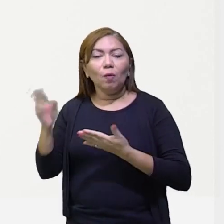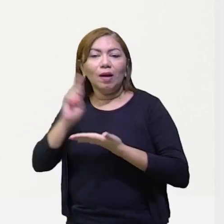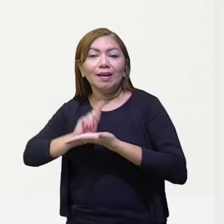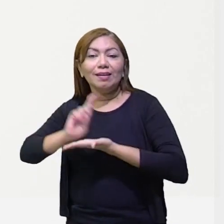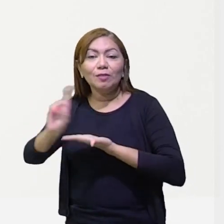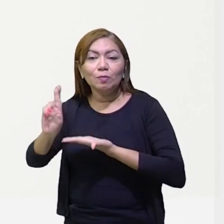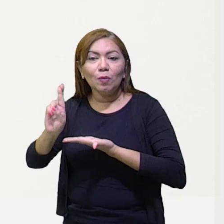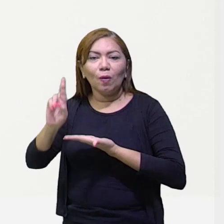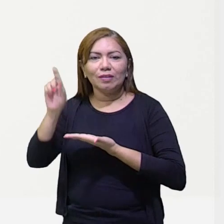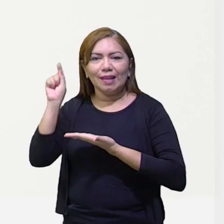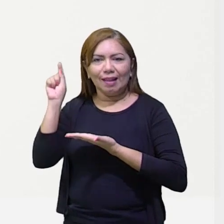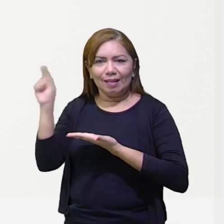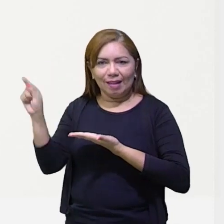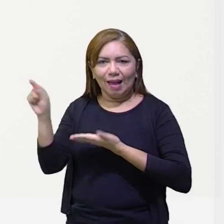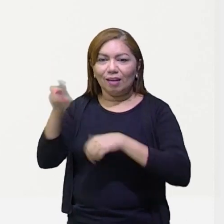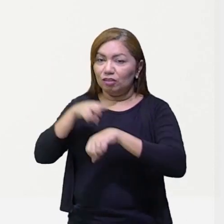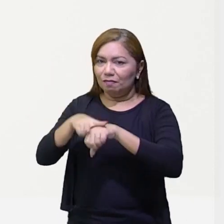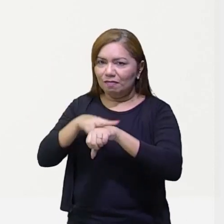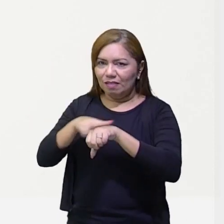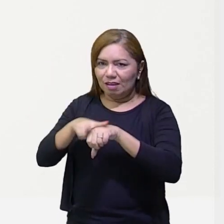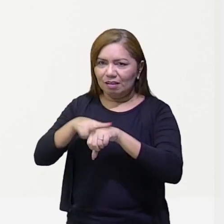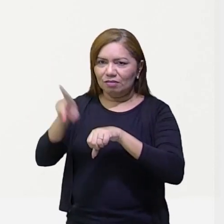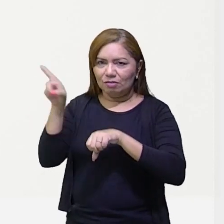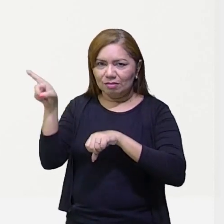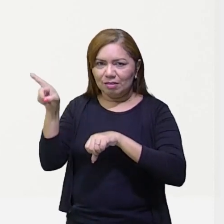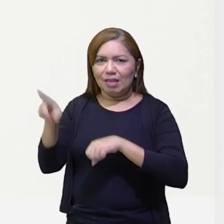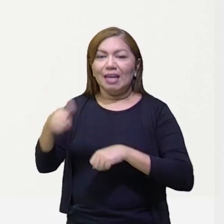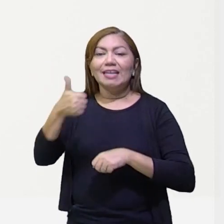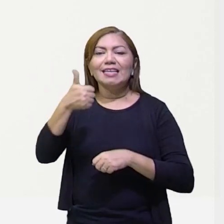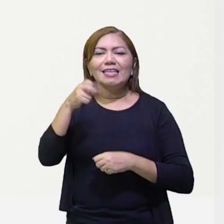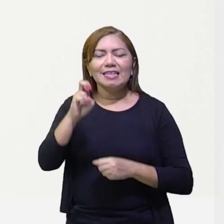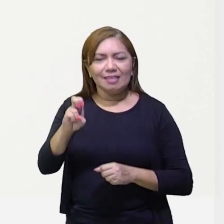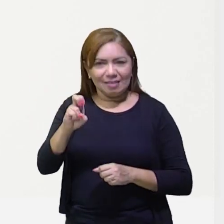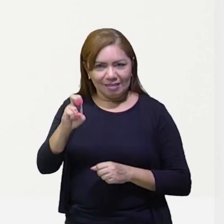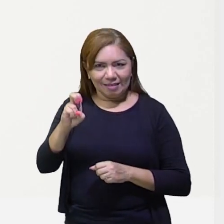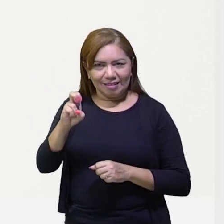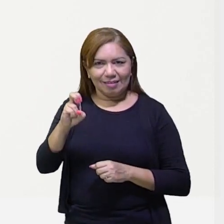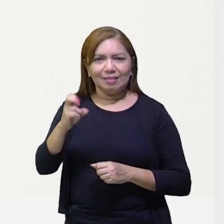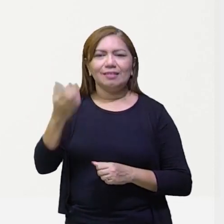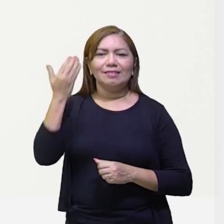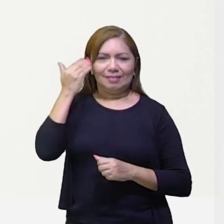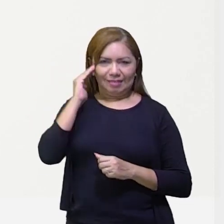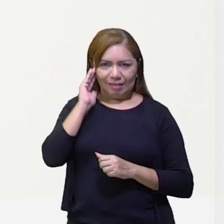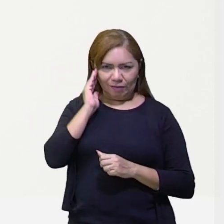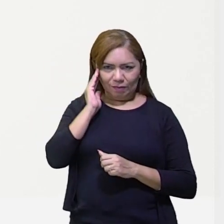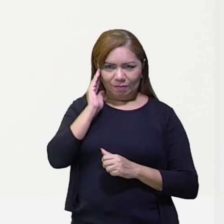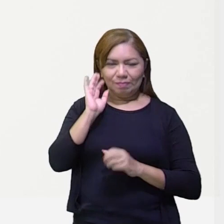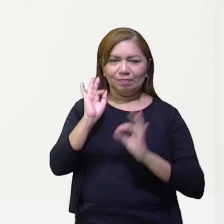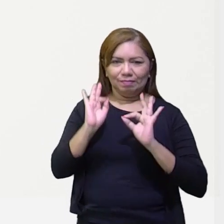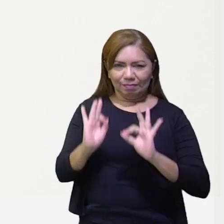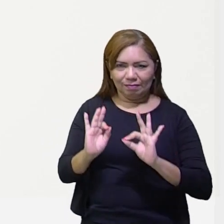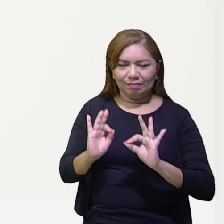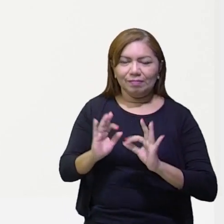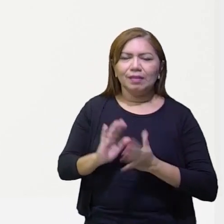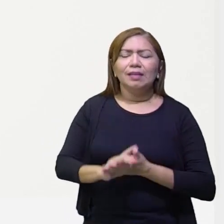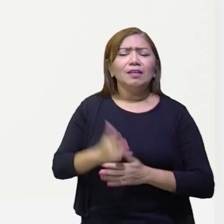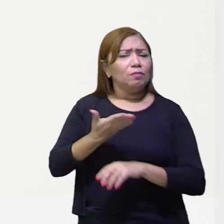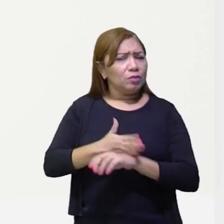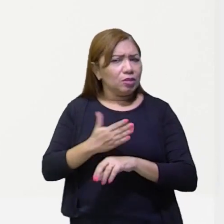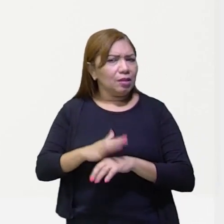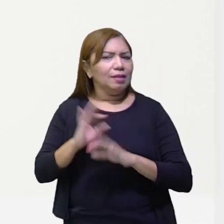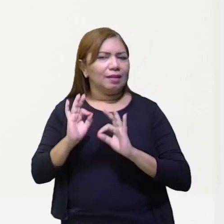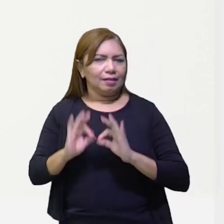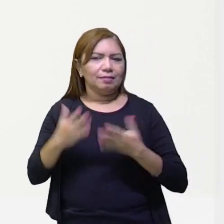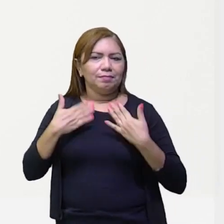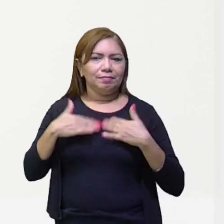resultado. E qual é o nosso resultado? 15. Ou seja, vamos ver como é que ficou